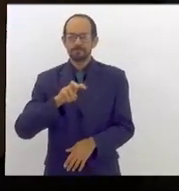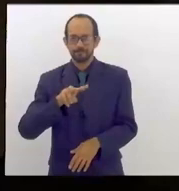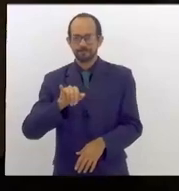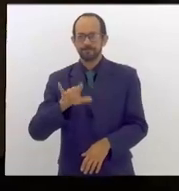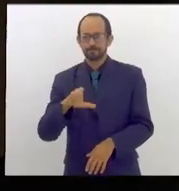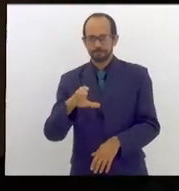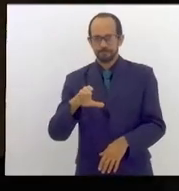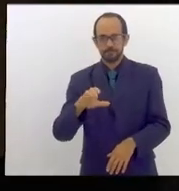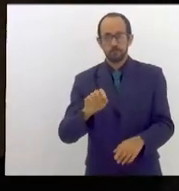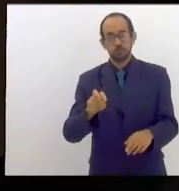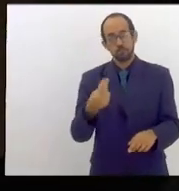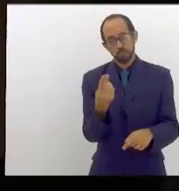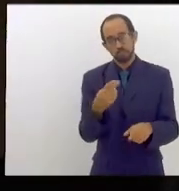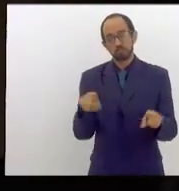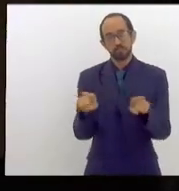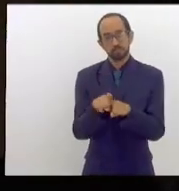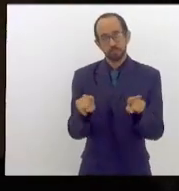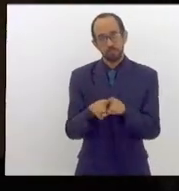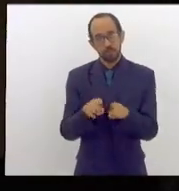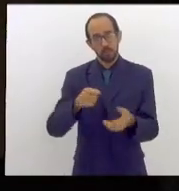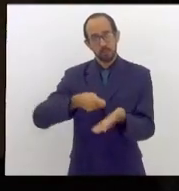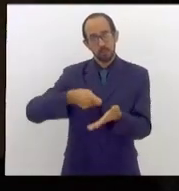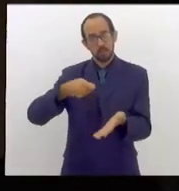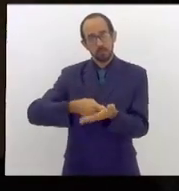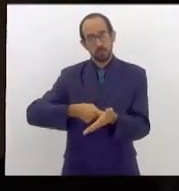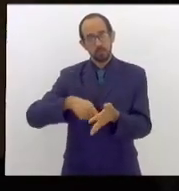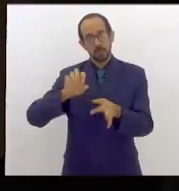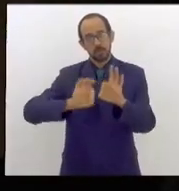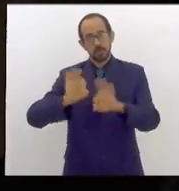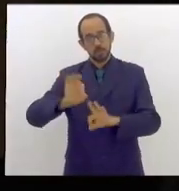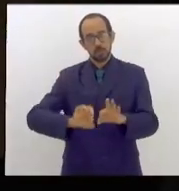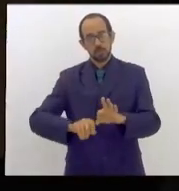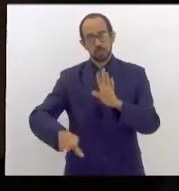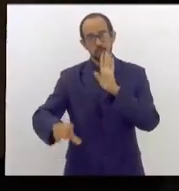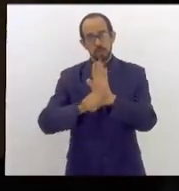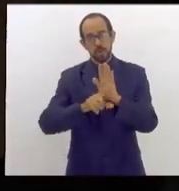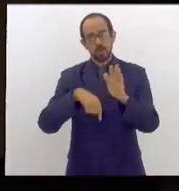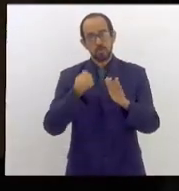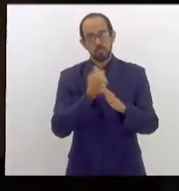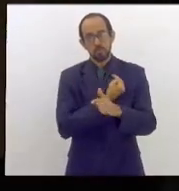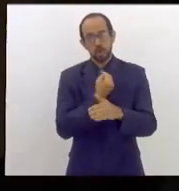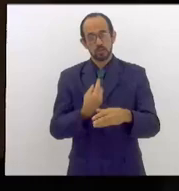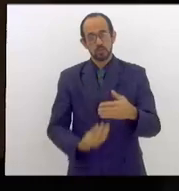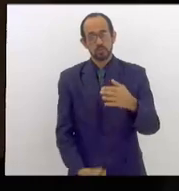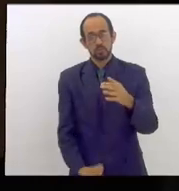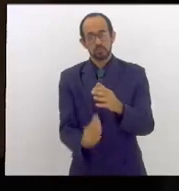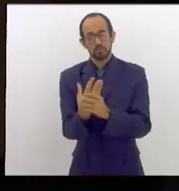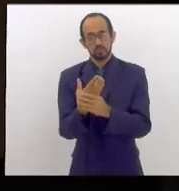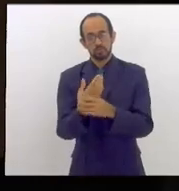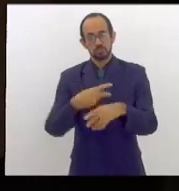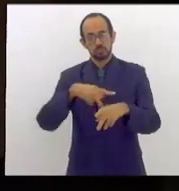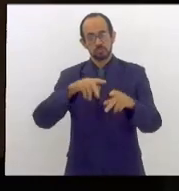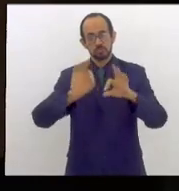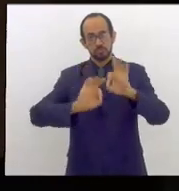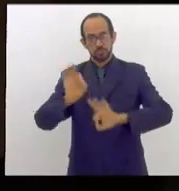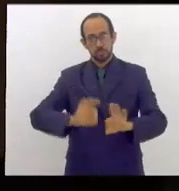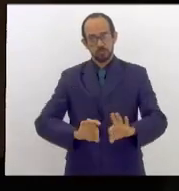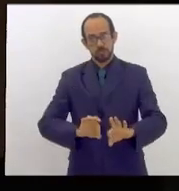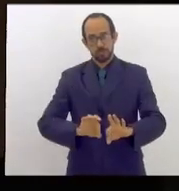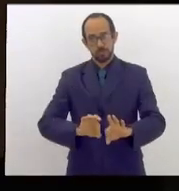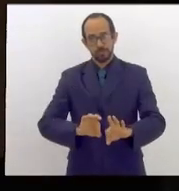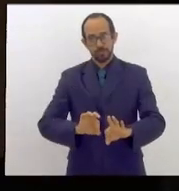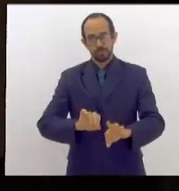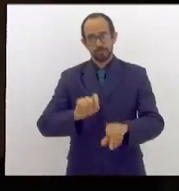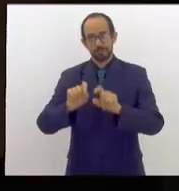como determina a o projeto de lei nós estabeleceremos esse projeto através da